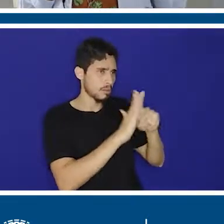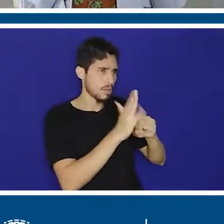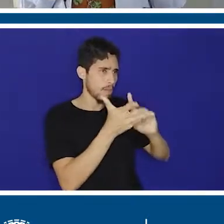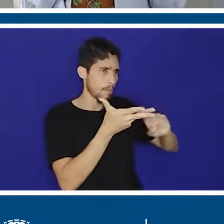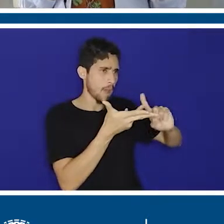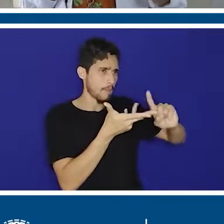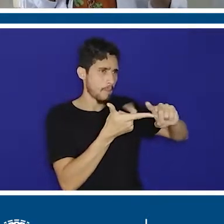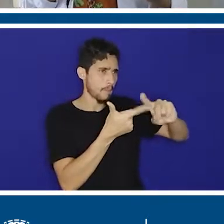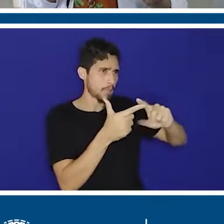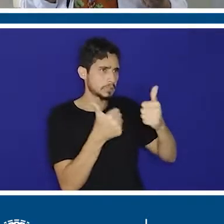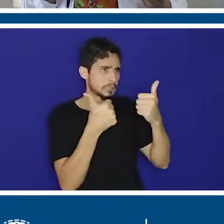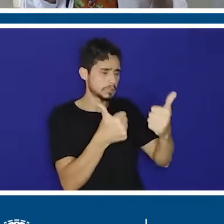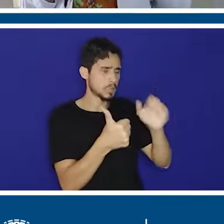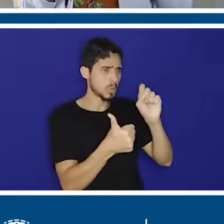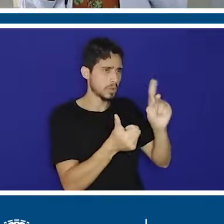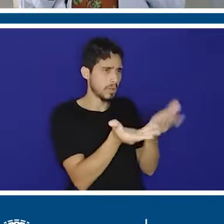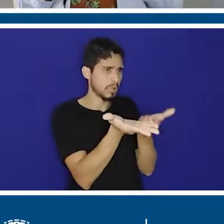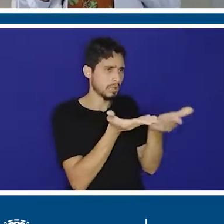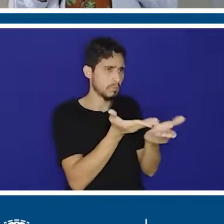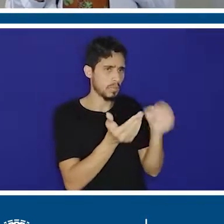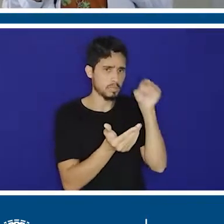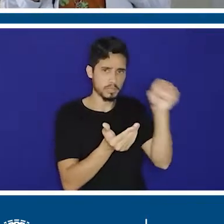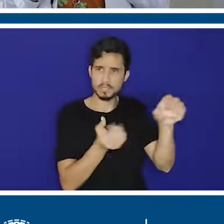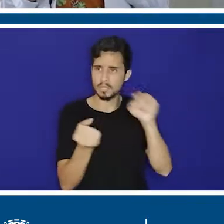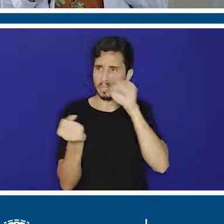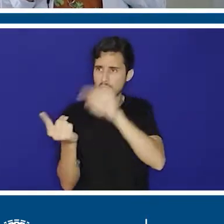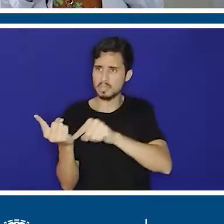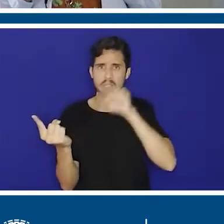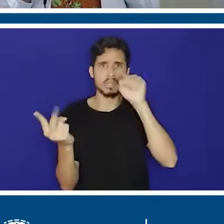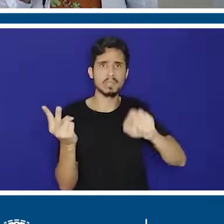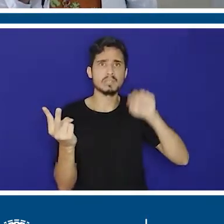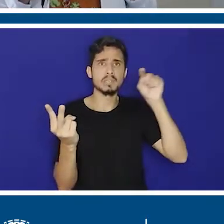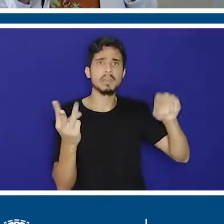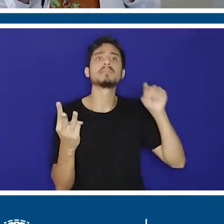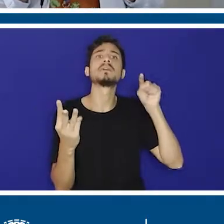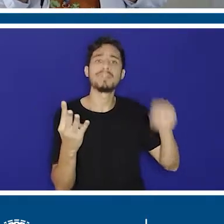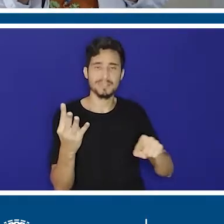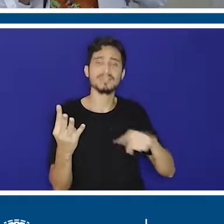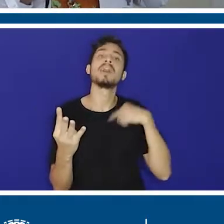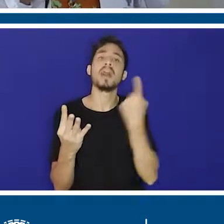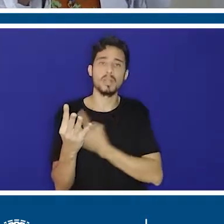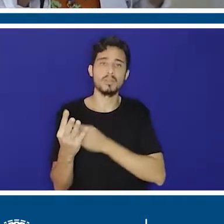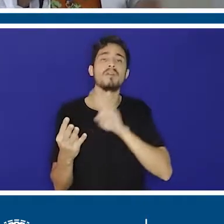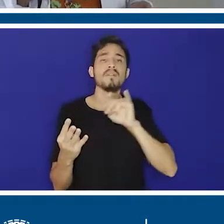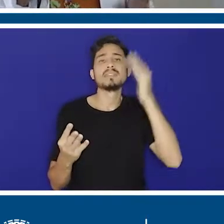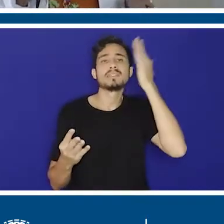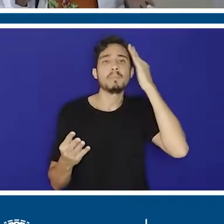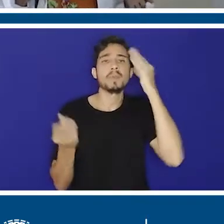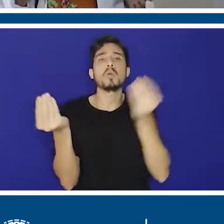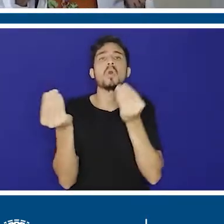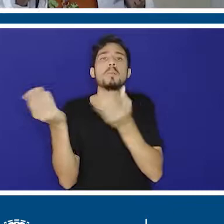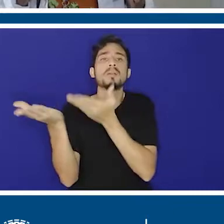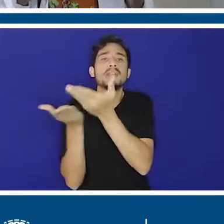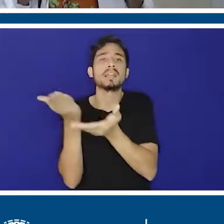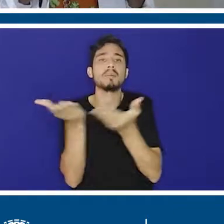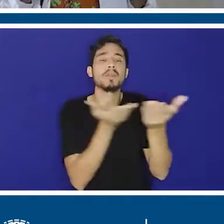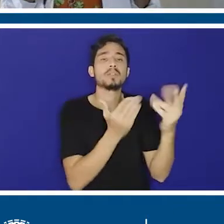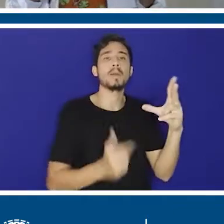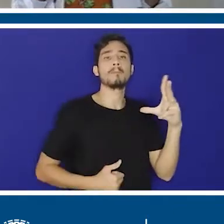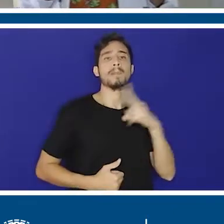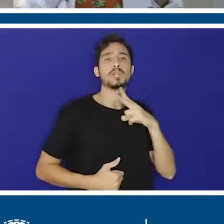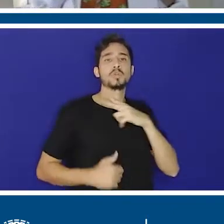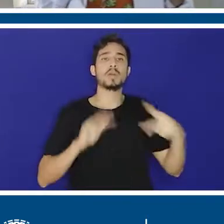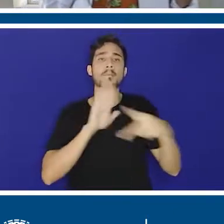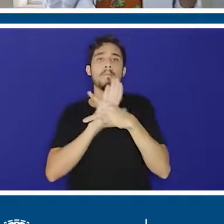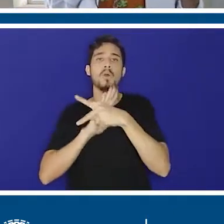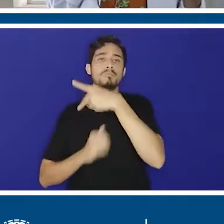escolher, se é que a gente escolhe. Às vezes a mãe vem com a expectativa ou algum familiar e